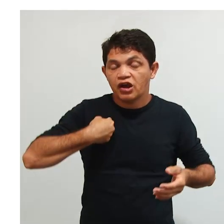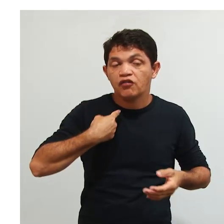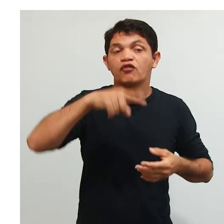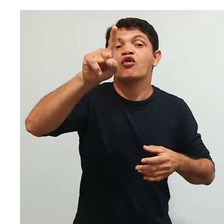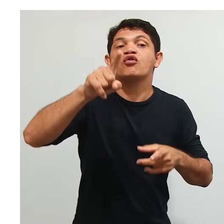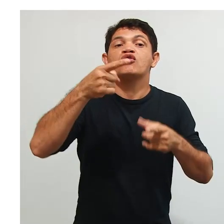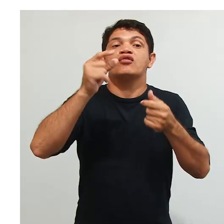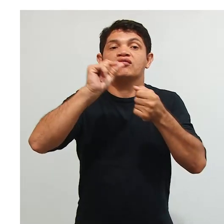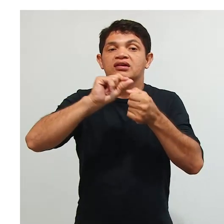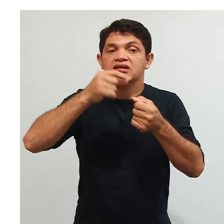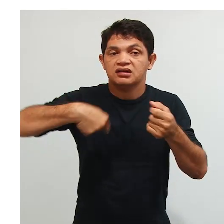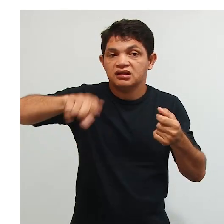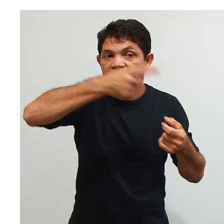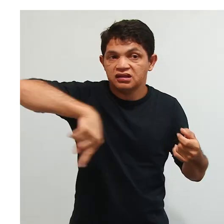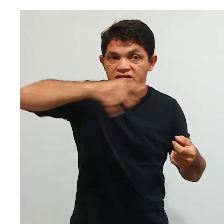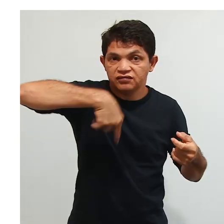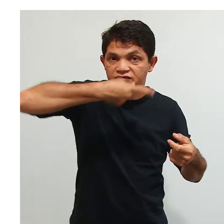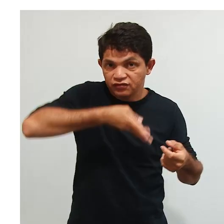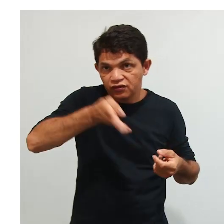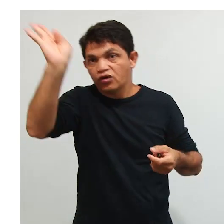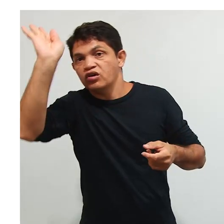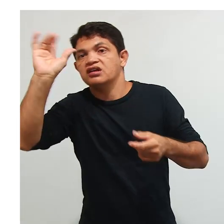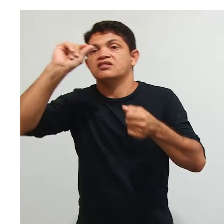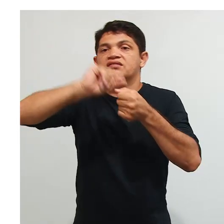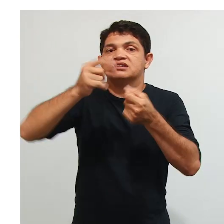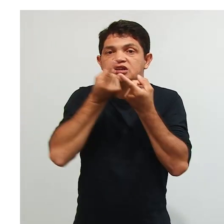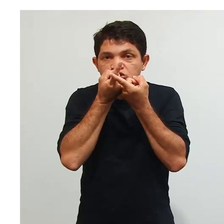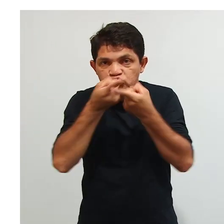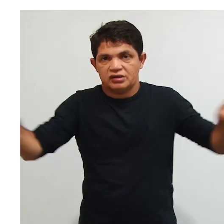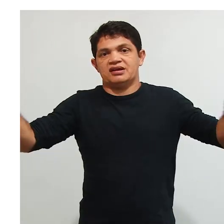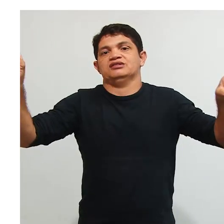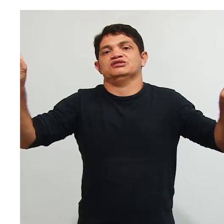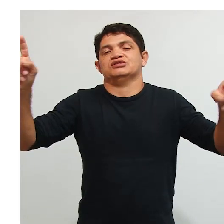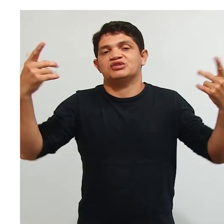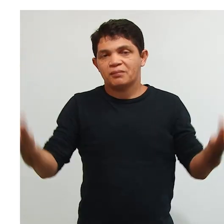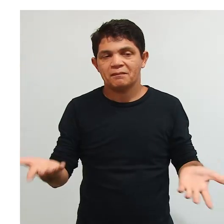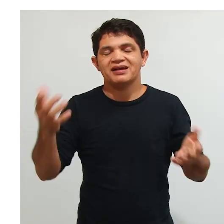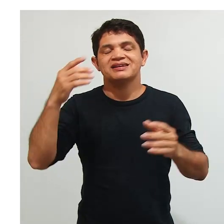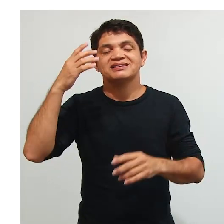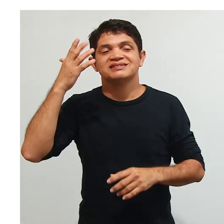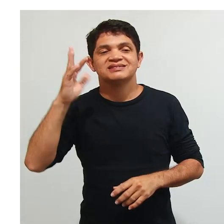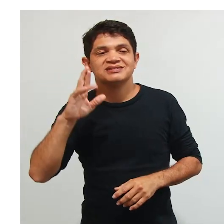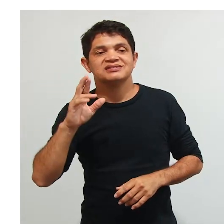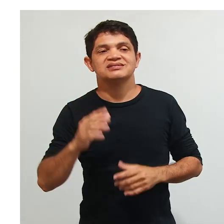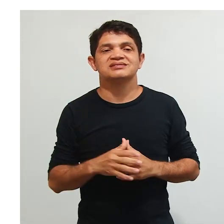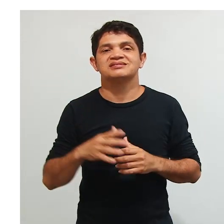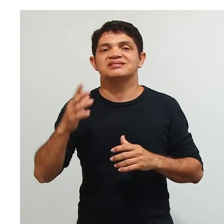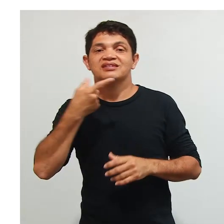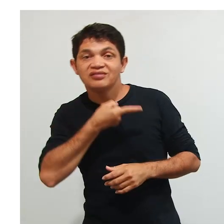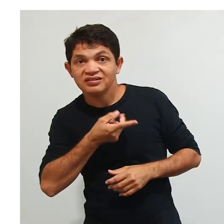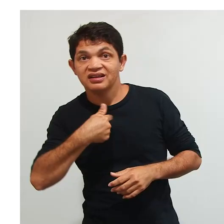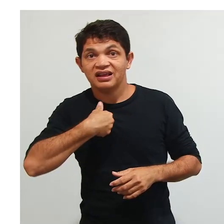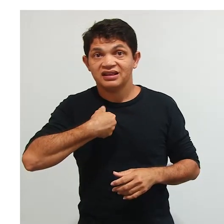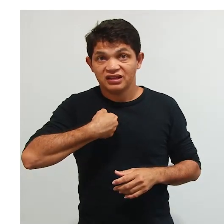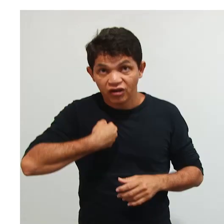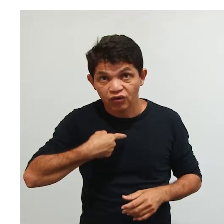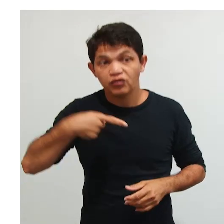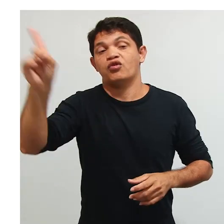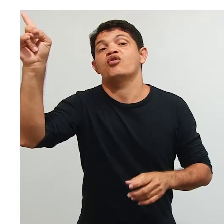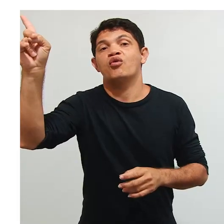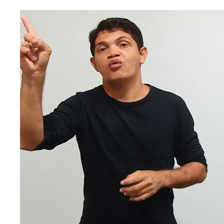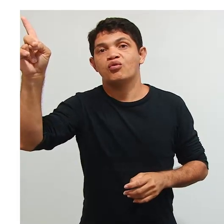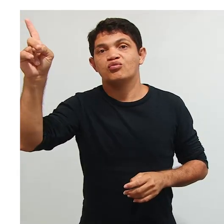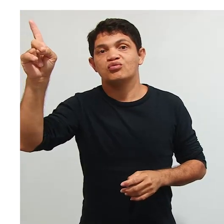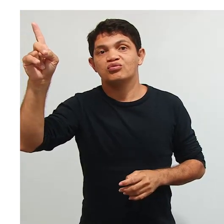foi fazer churrasco. Aqui, eu trago aqui dois comprometimentos. Da questão da coesão, né? Eles foi, no